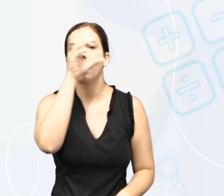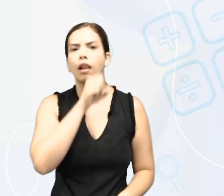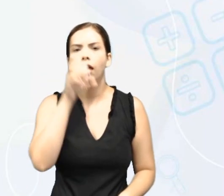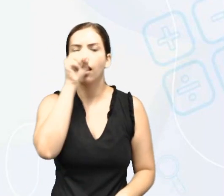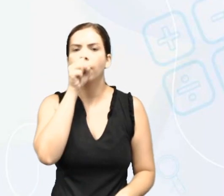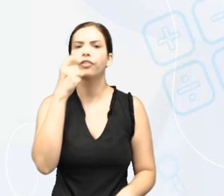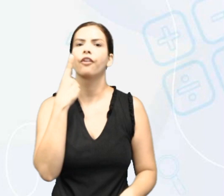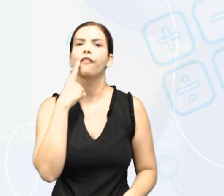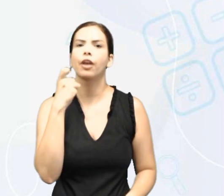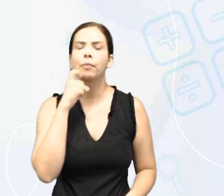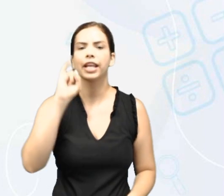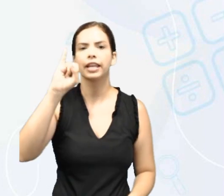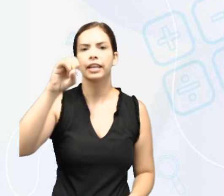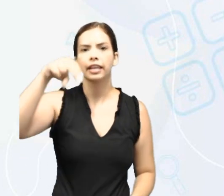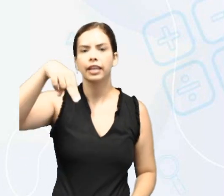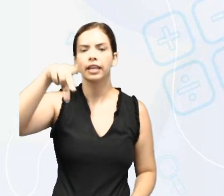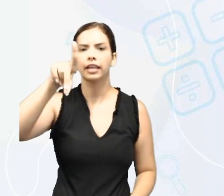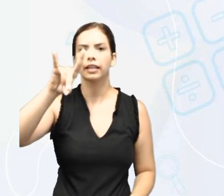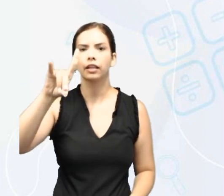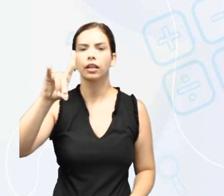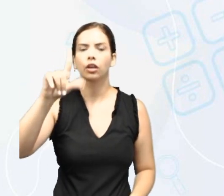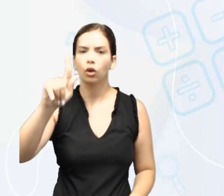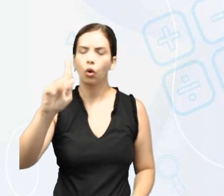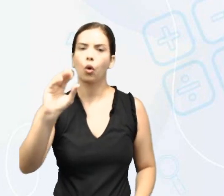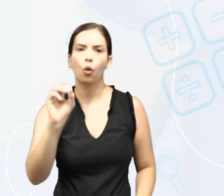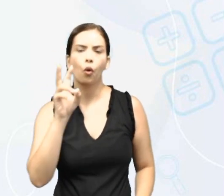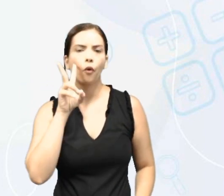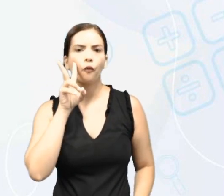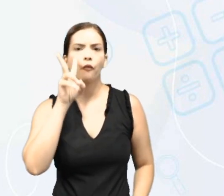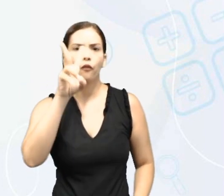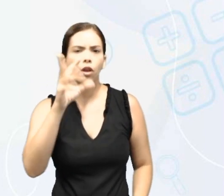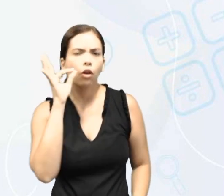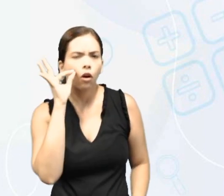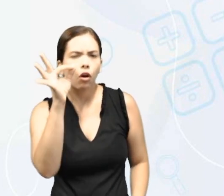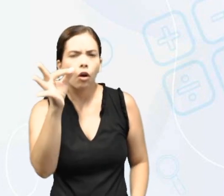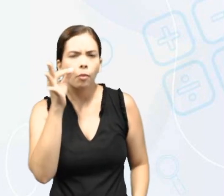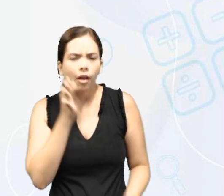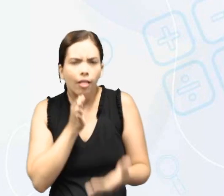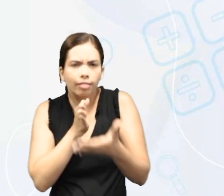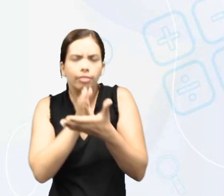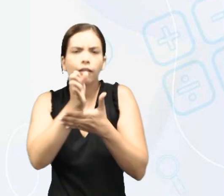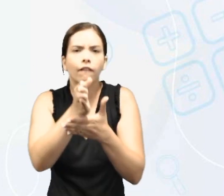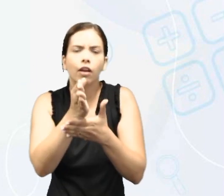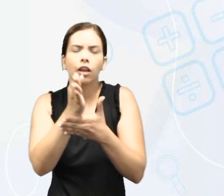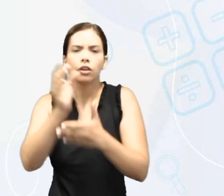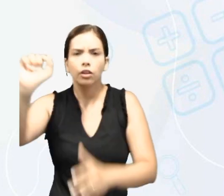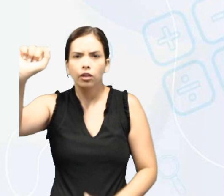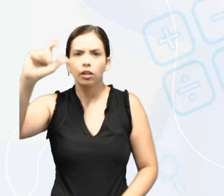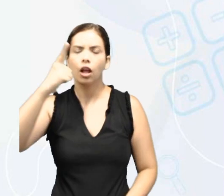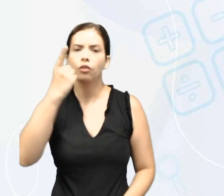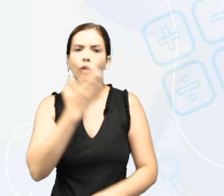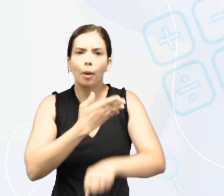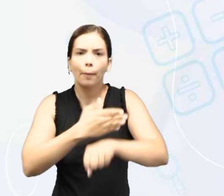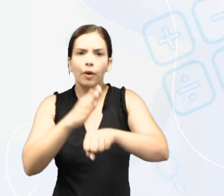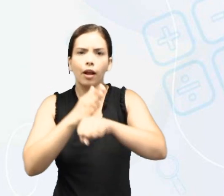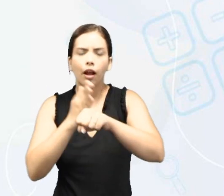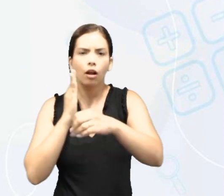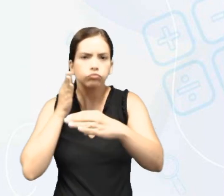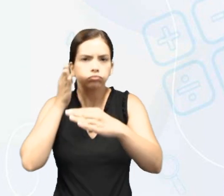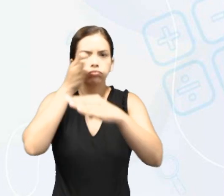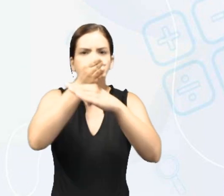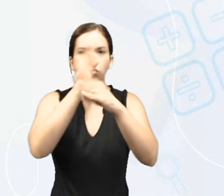vermelho. Então, ele, nesse estudo, ele observou, né, que através da luz branca, né, passando por um cristal,